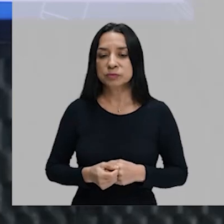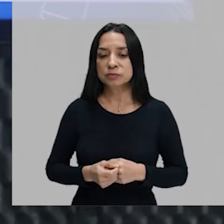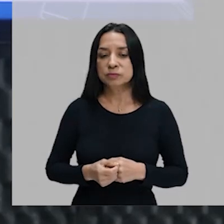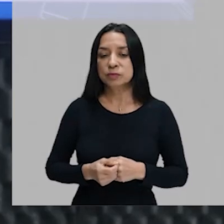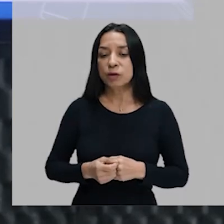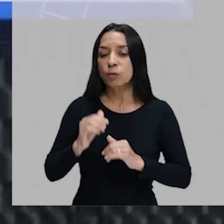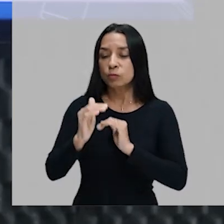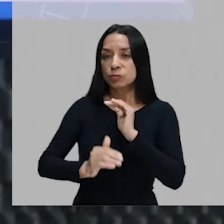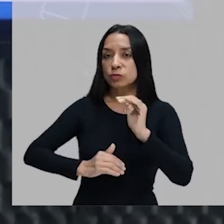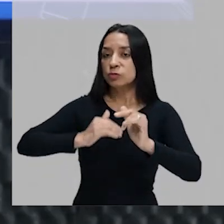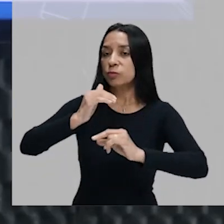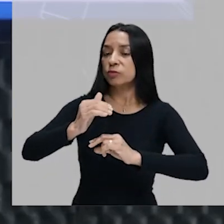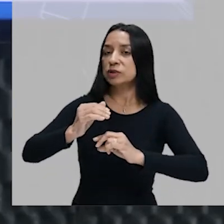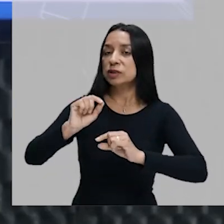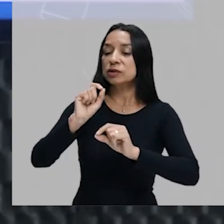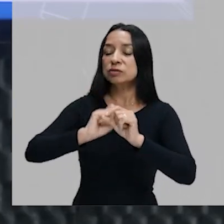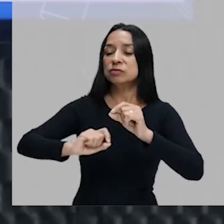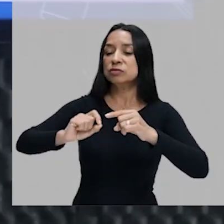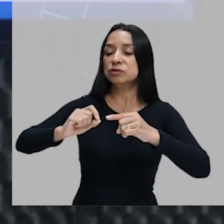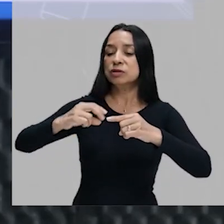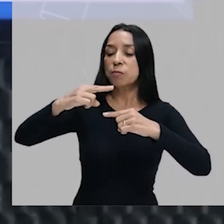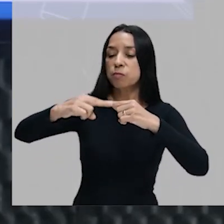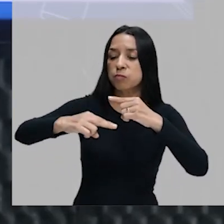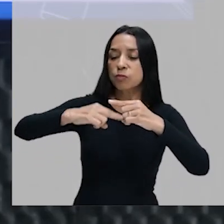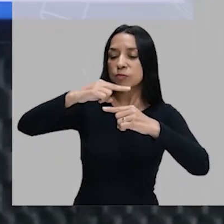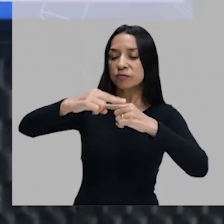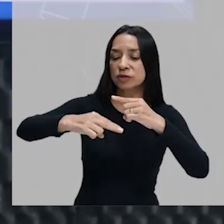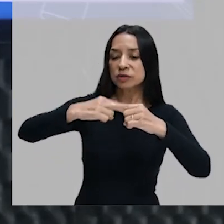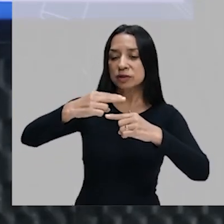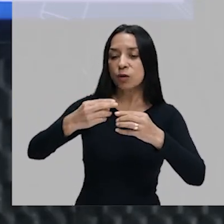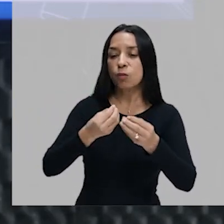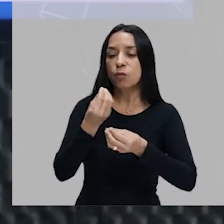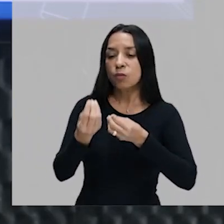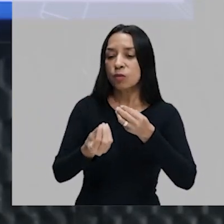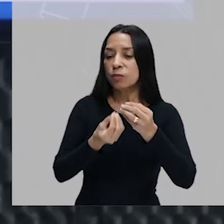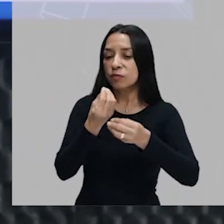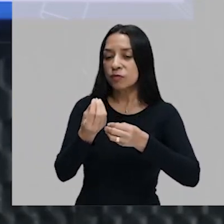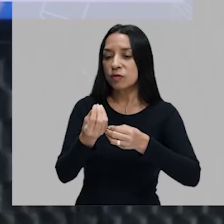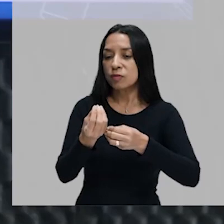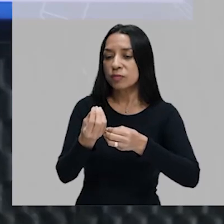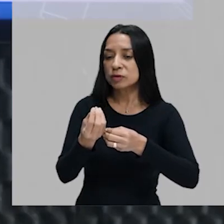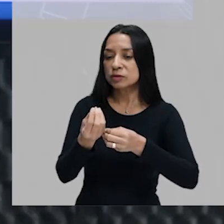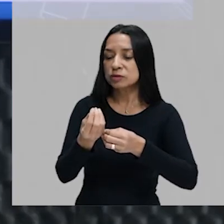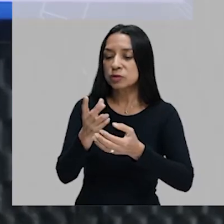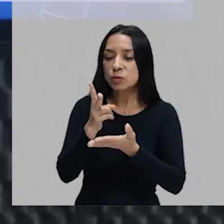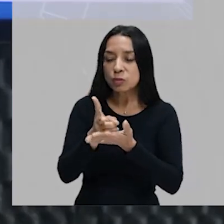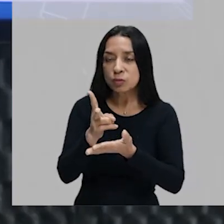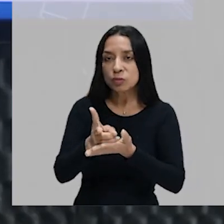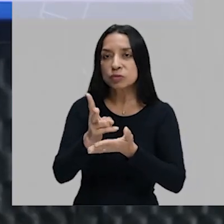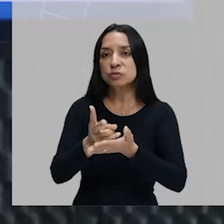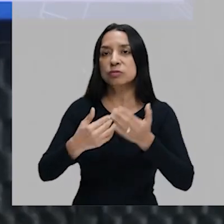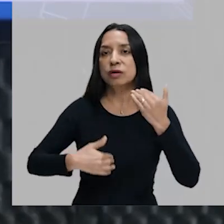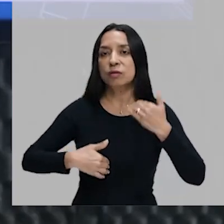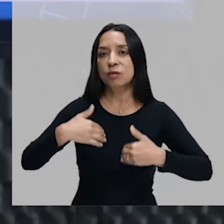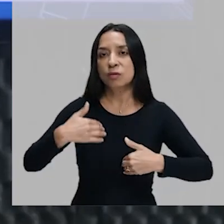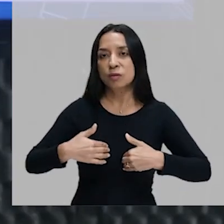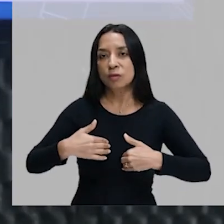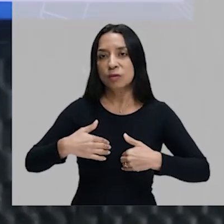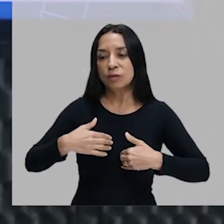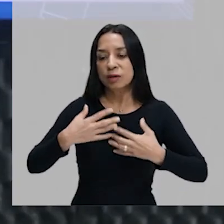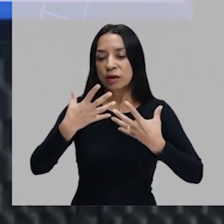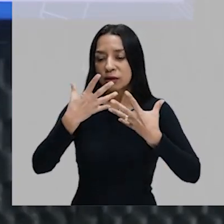mumificação, como forma de preservar o corpo, como forma de preservar o cadáver, para receber a sua própria